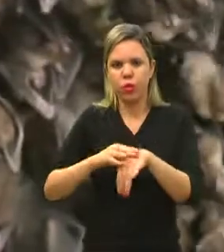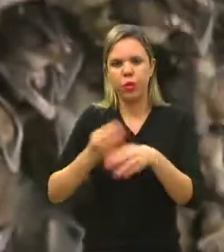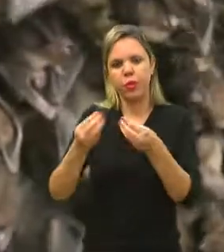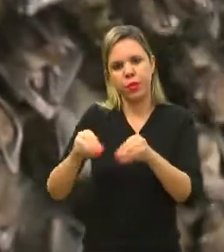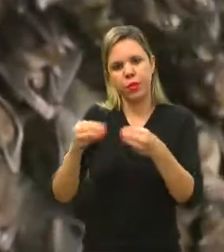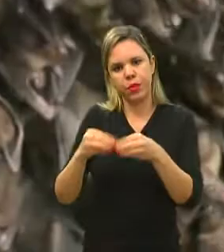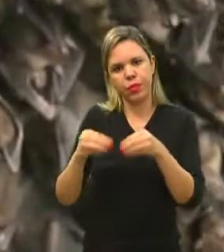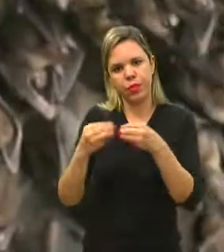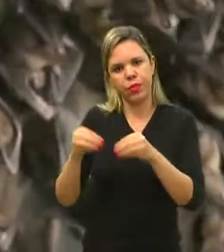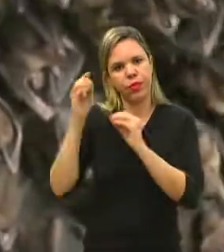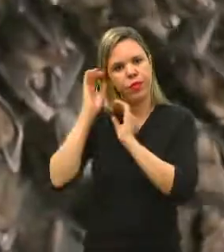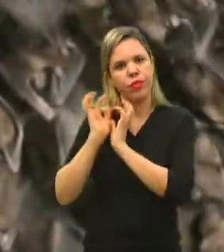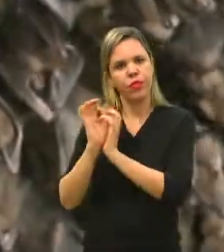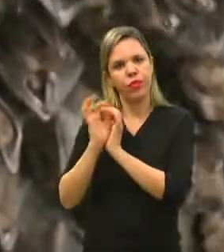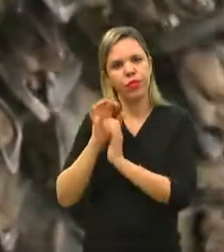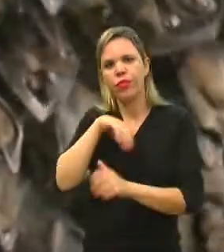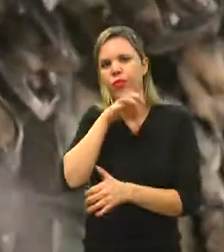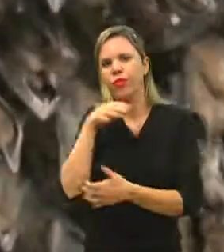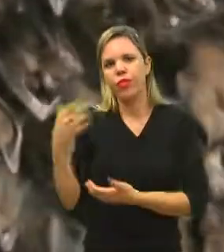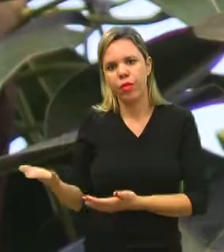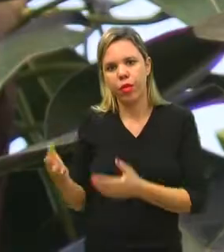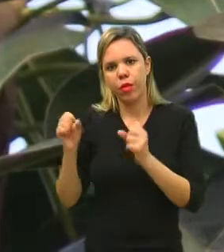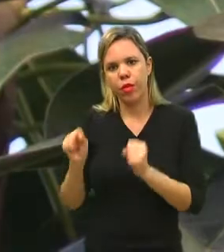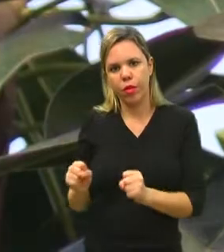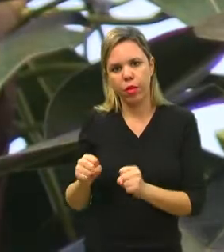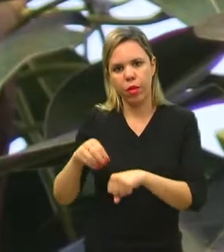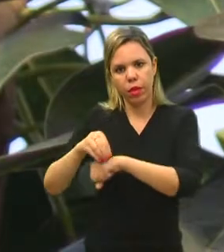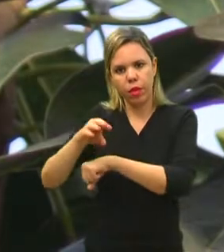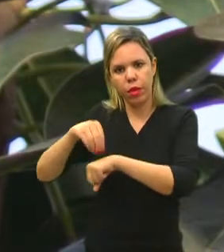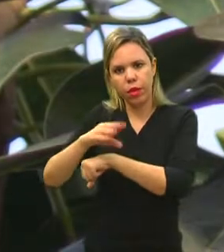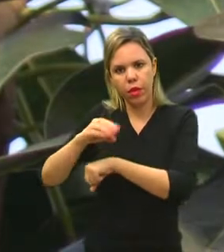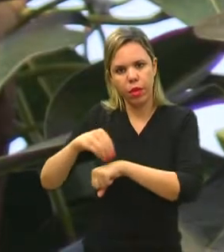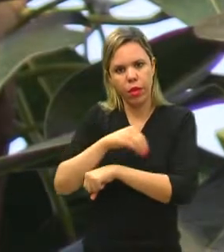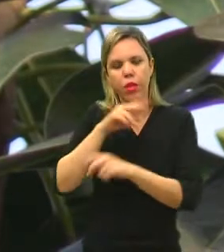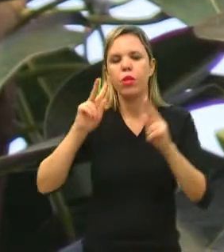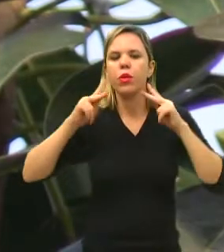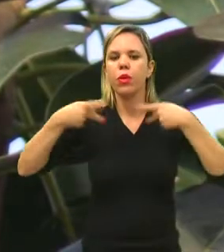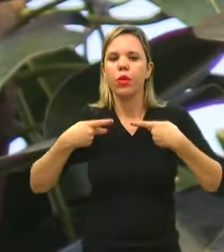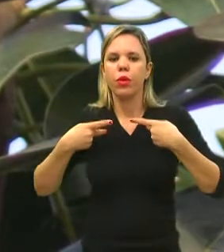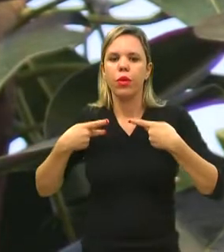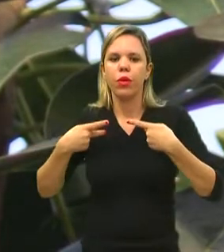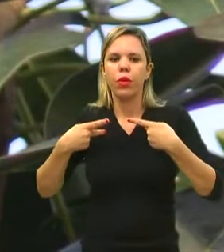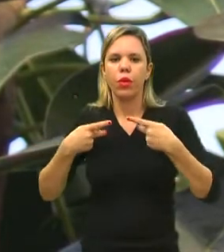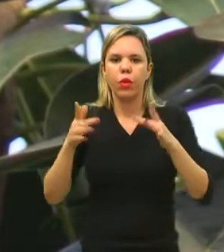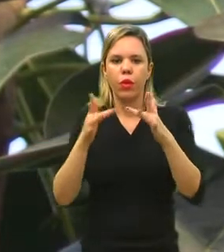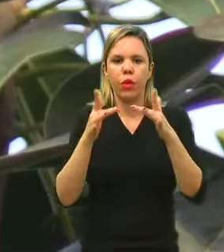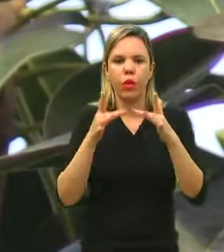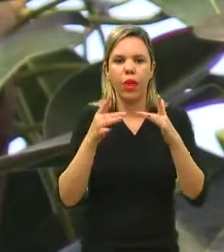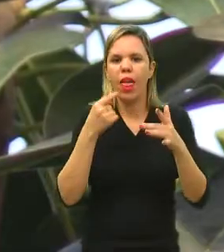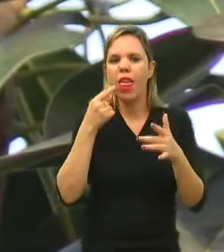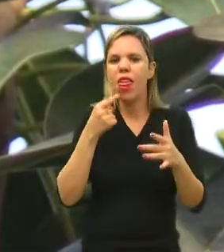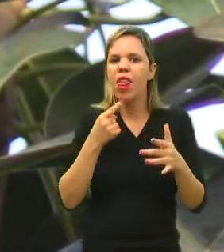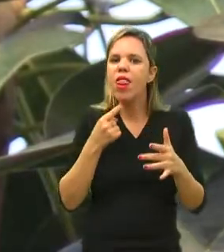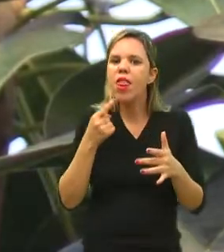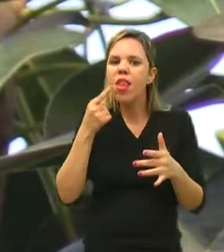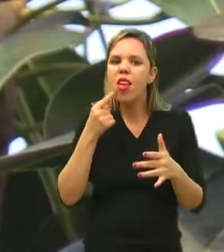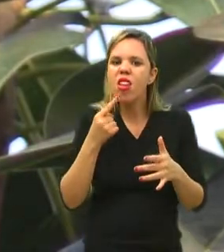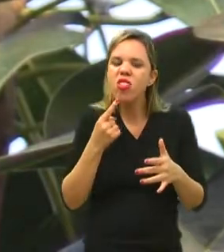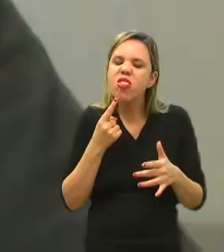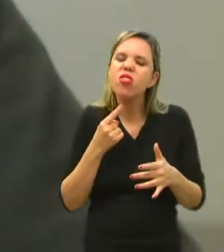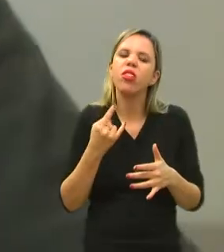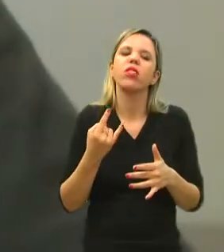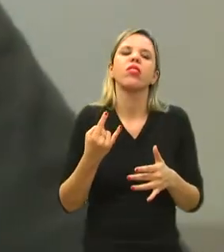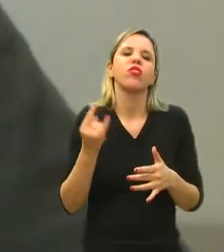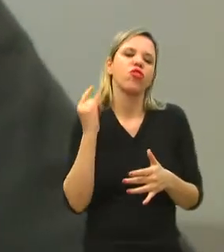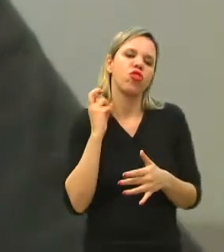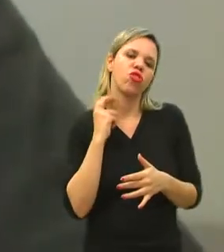é uma doença que afeta a parte neurológica do bicho e pode ser transmitida para o ser humano por meio do contato com a saliva do morcego.